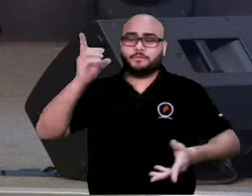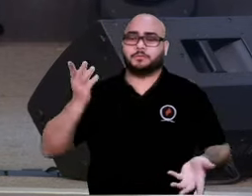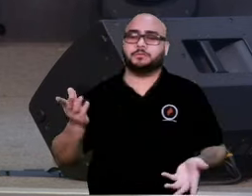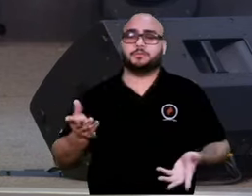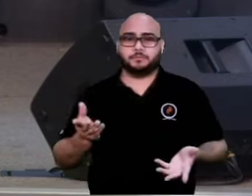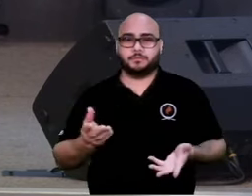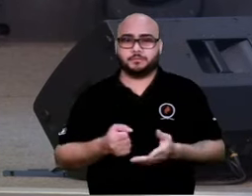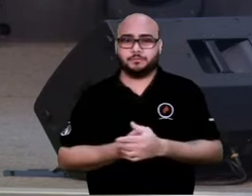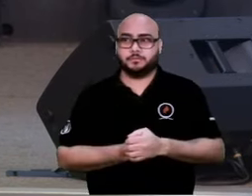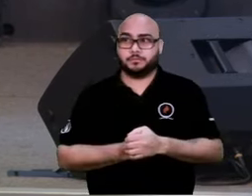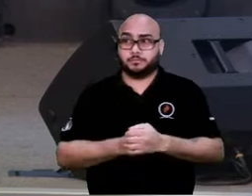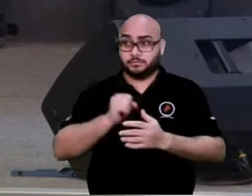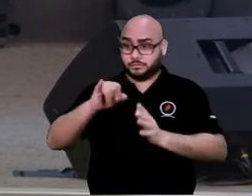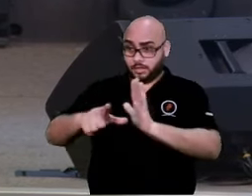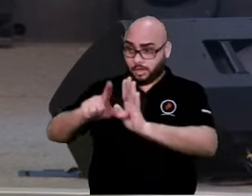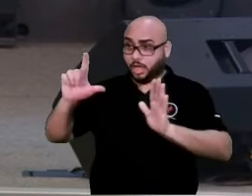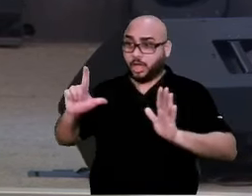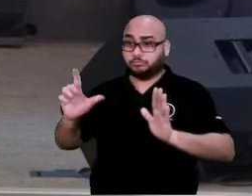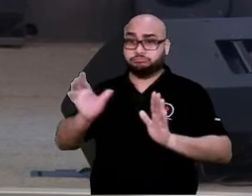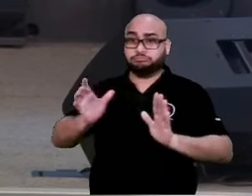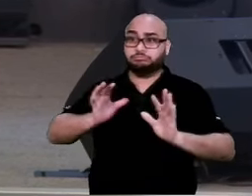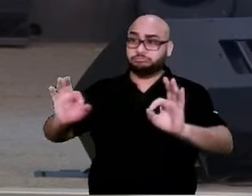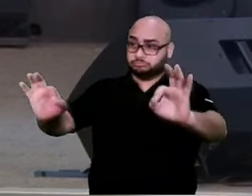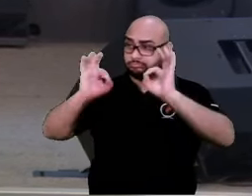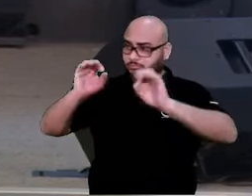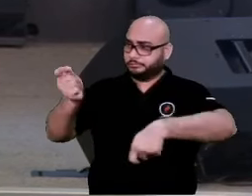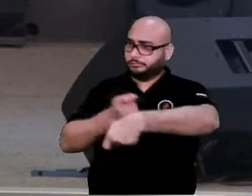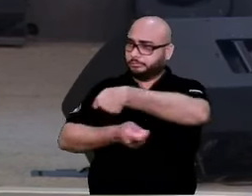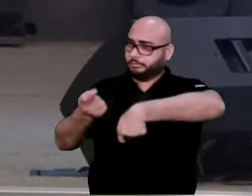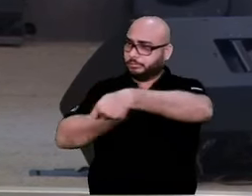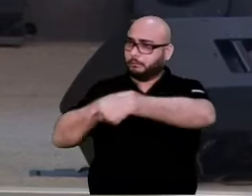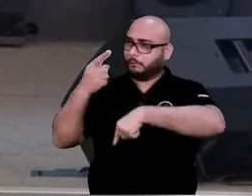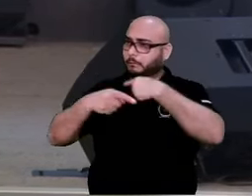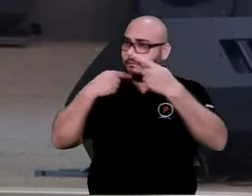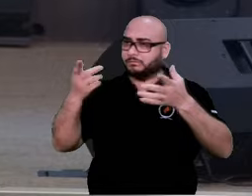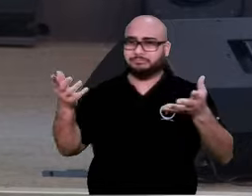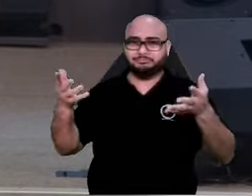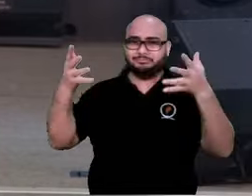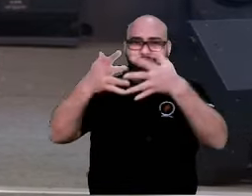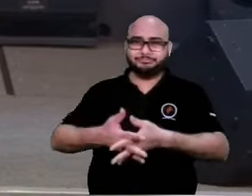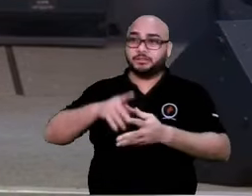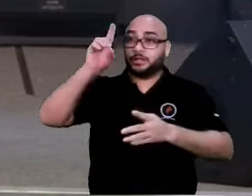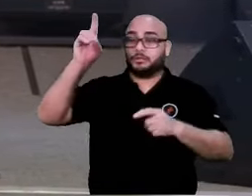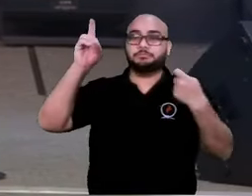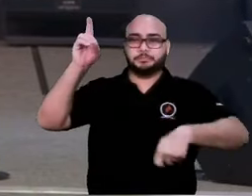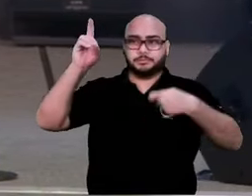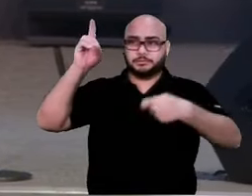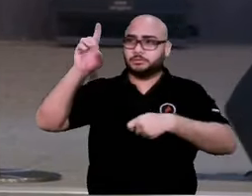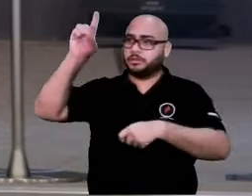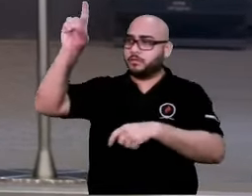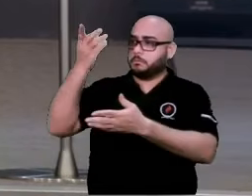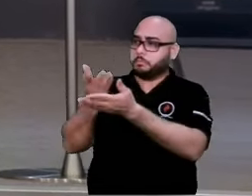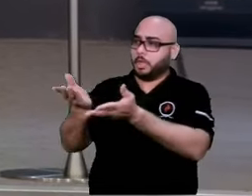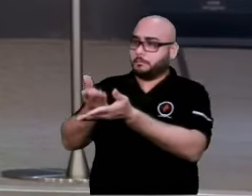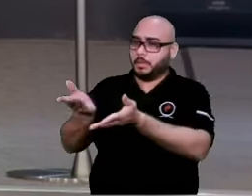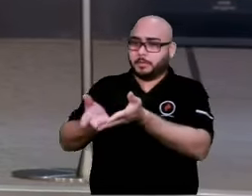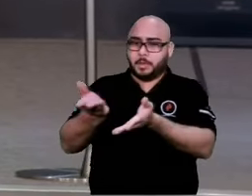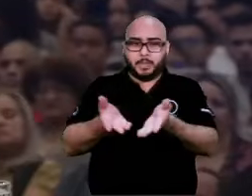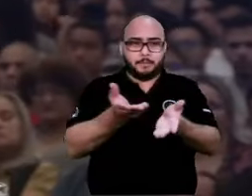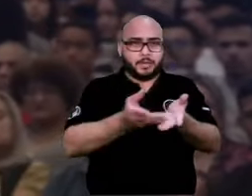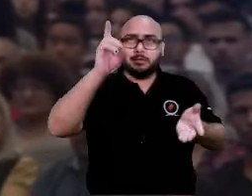não sabia administrar. Então eu te forcei na perda, eu te forcei na derrota. E se o diabo